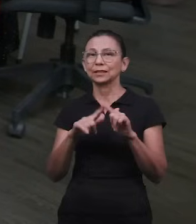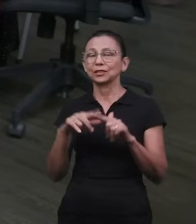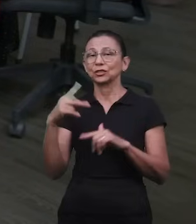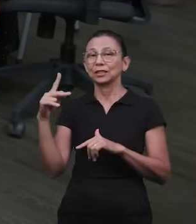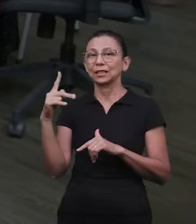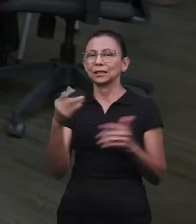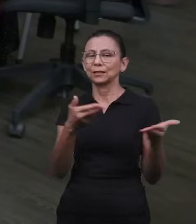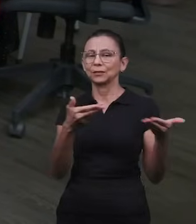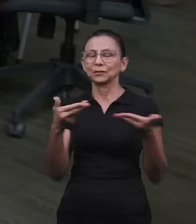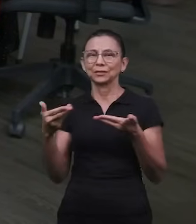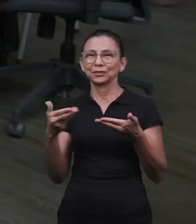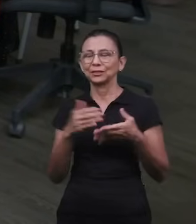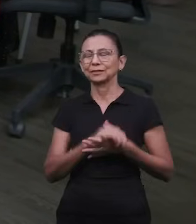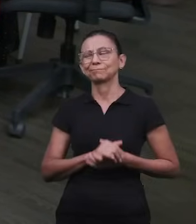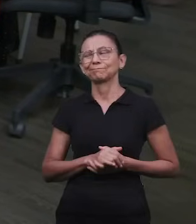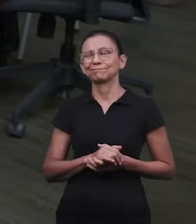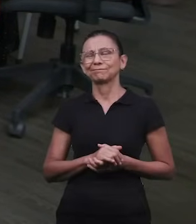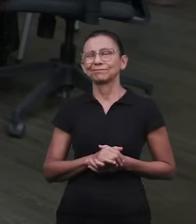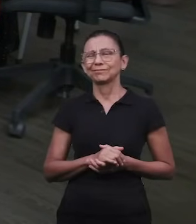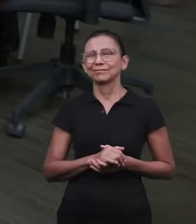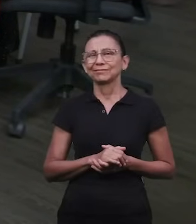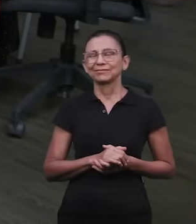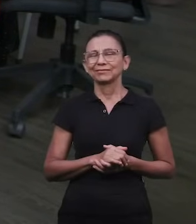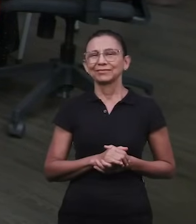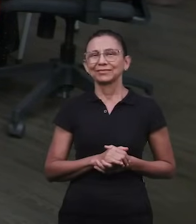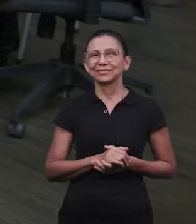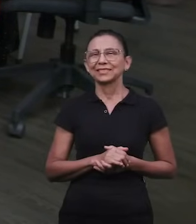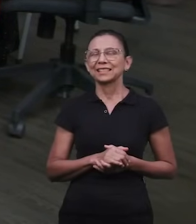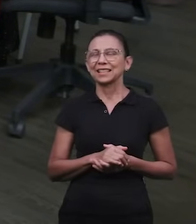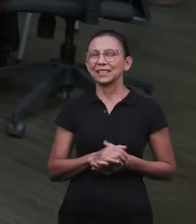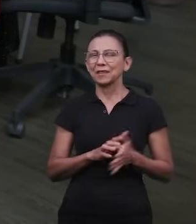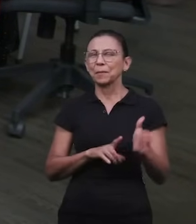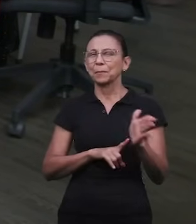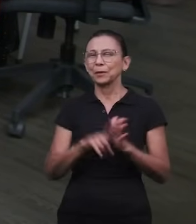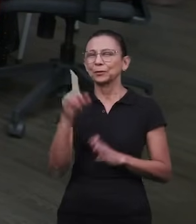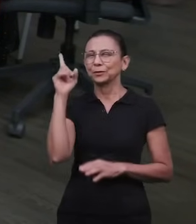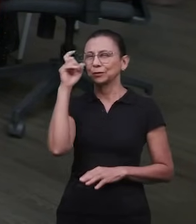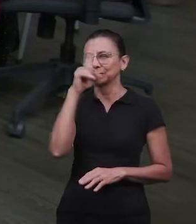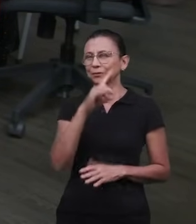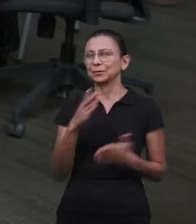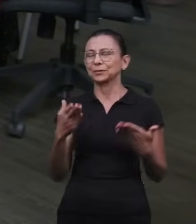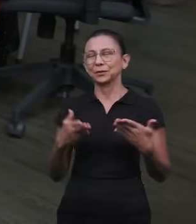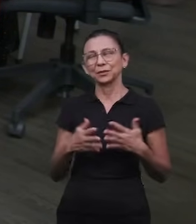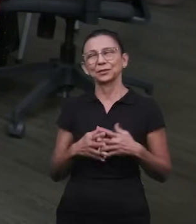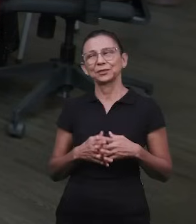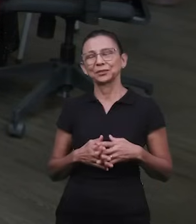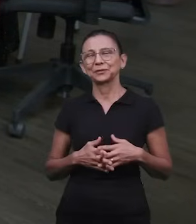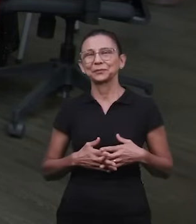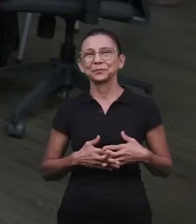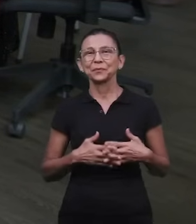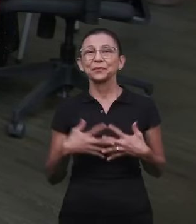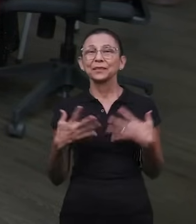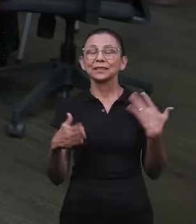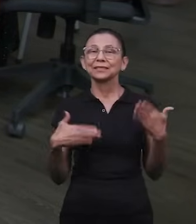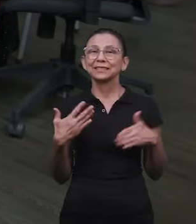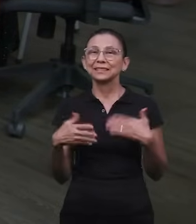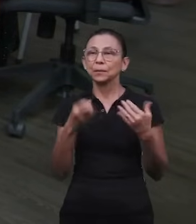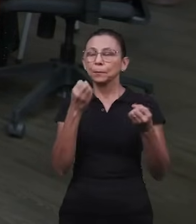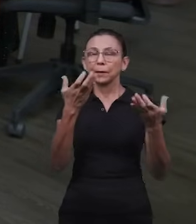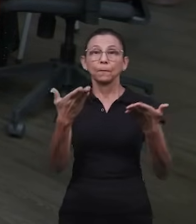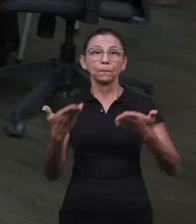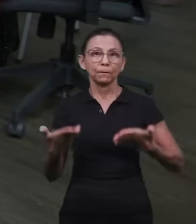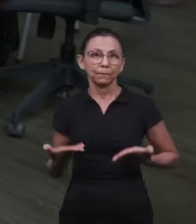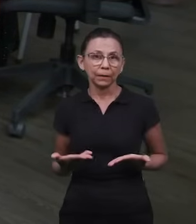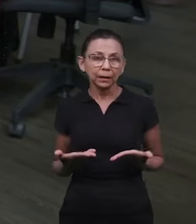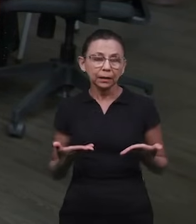que eles vão fazer perguntas difíceis para o Alexandre? Acho que não, né? Eu espero que sim. Vamos lá, Andréia. Uma alegria muito grande ter vocês